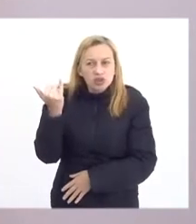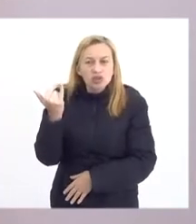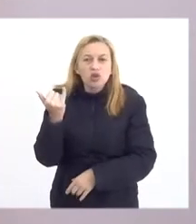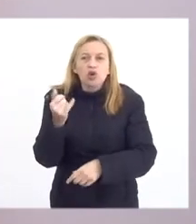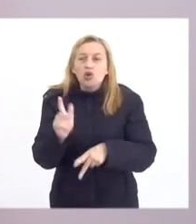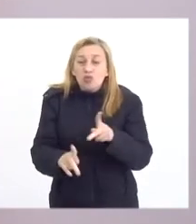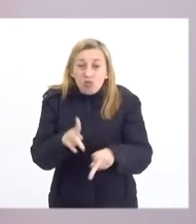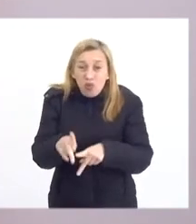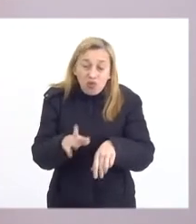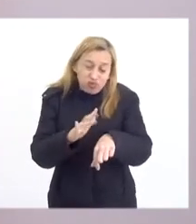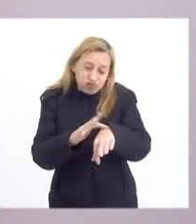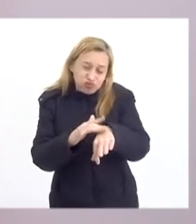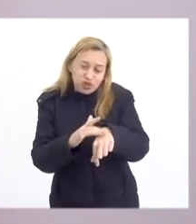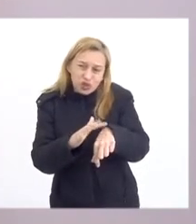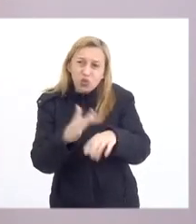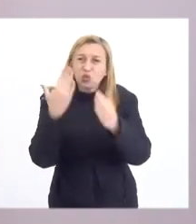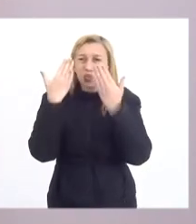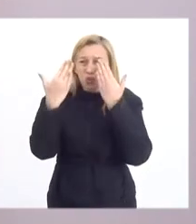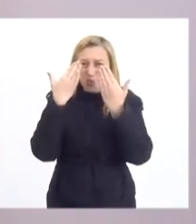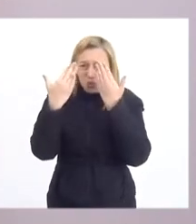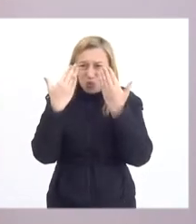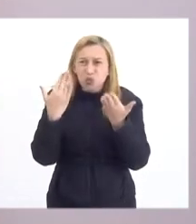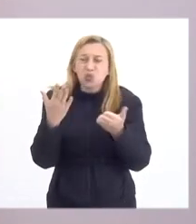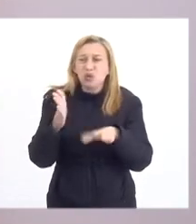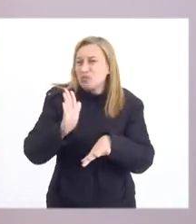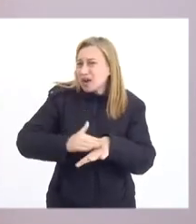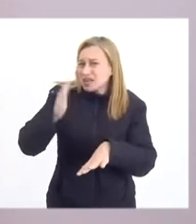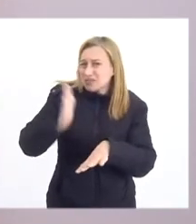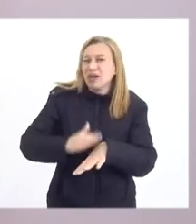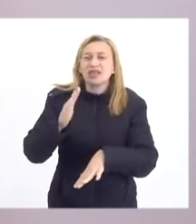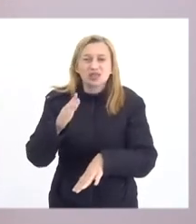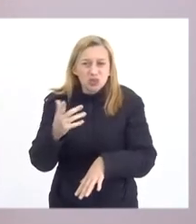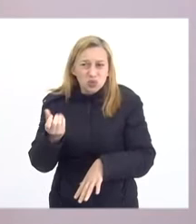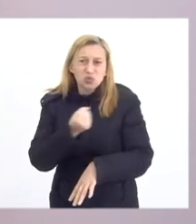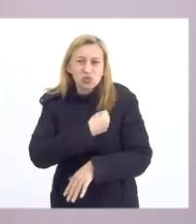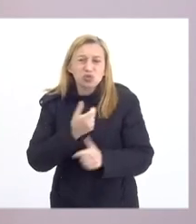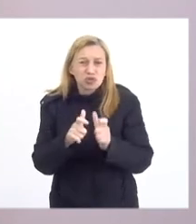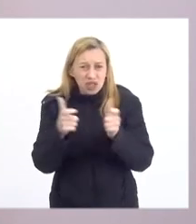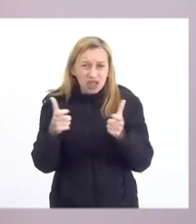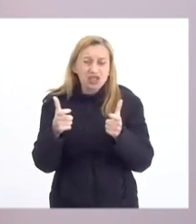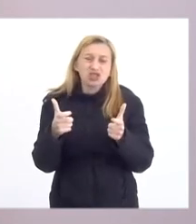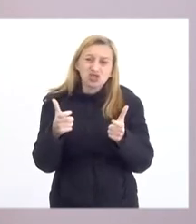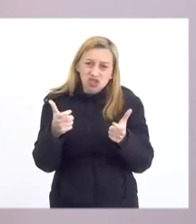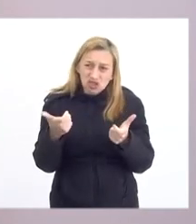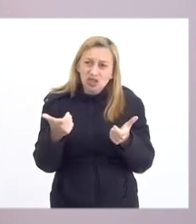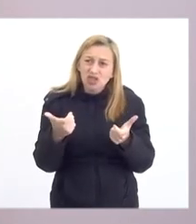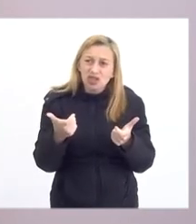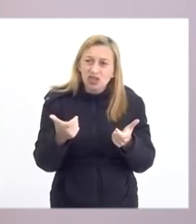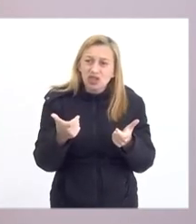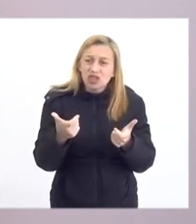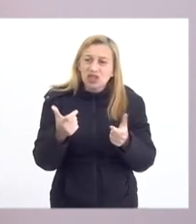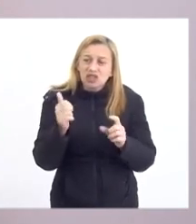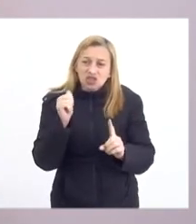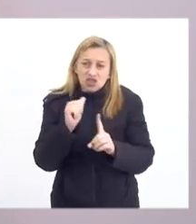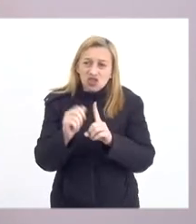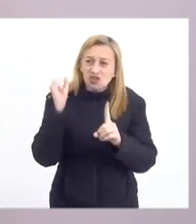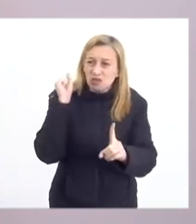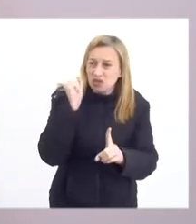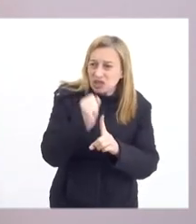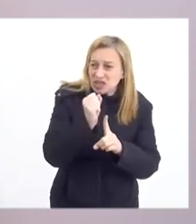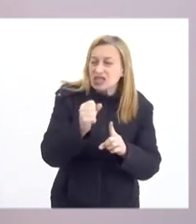adoeceu nessa questão psicológica e aumentou ainda mais. Vide o número agravante de feminicídios e